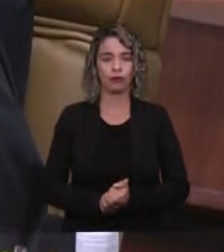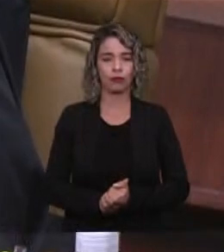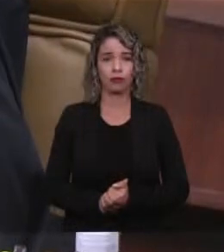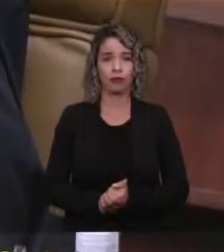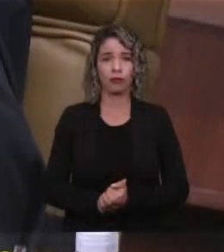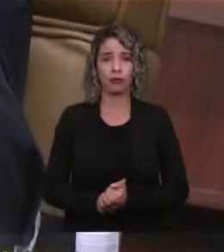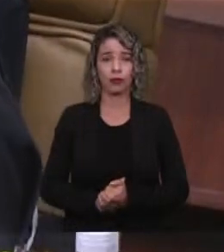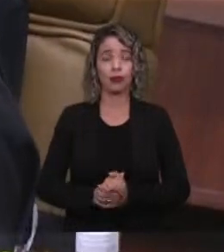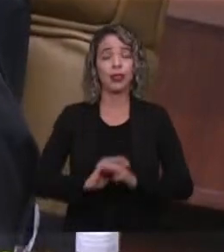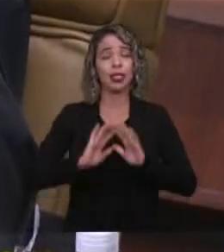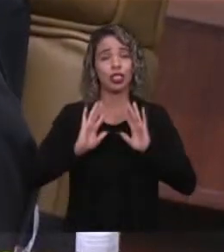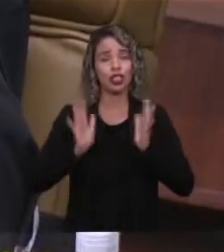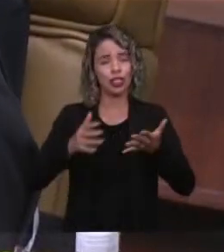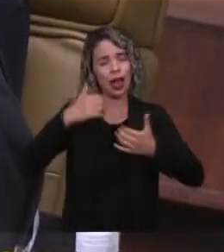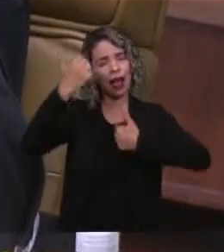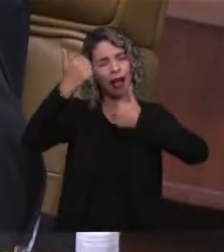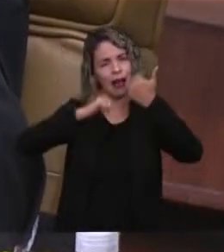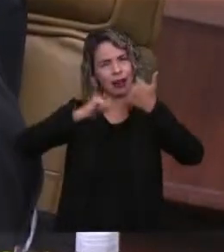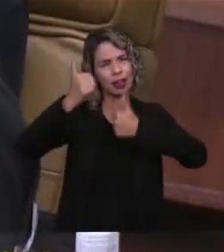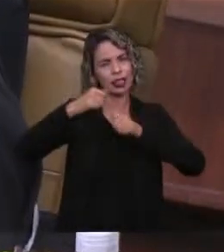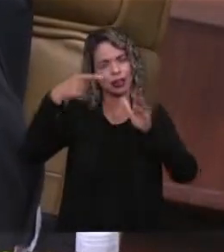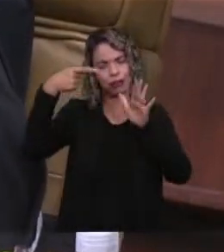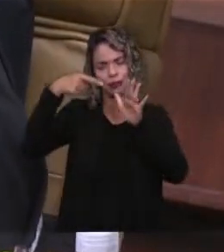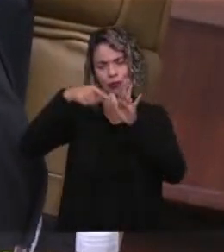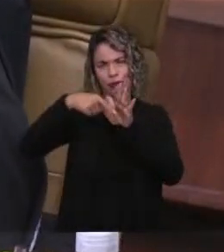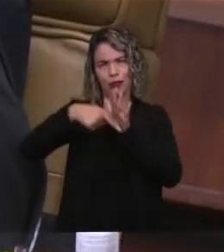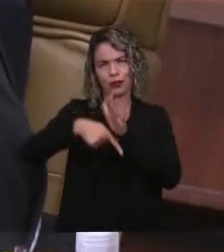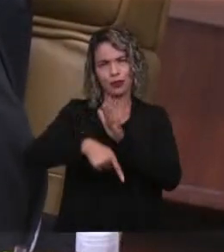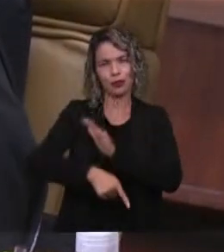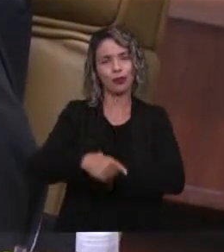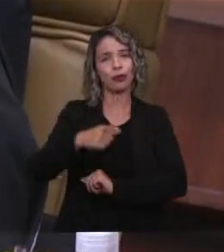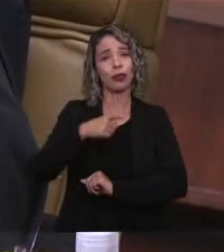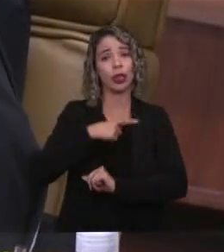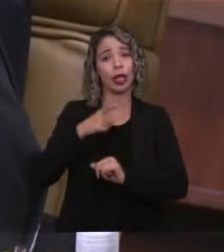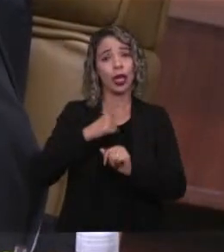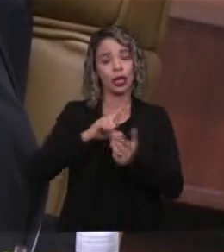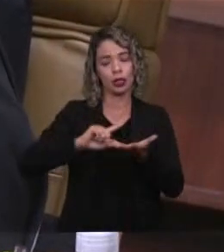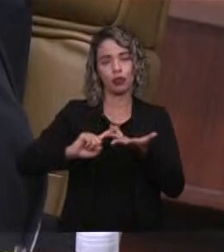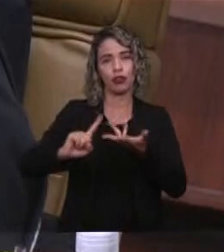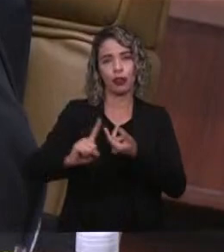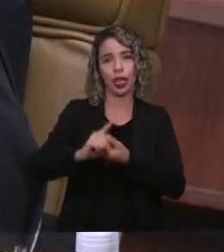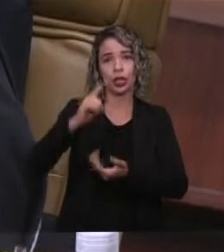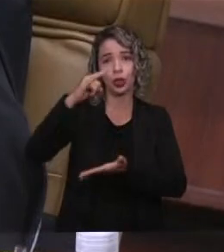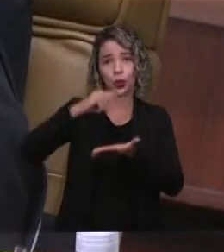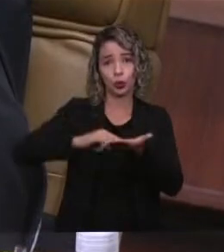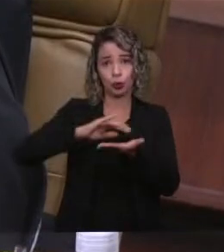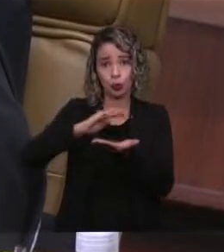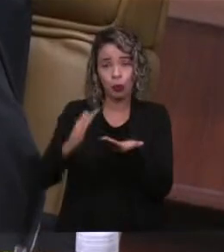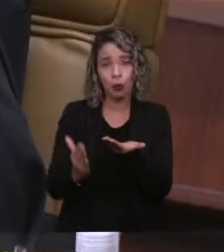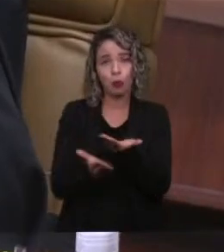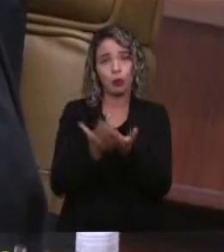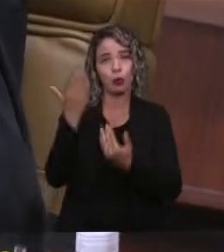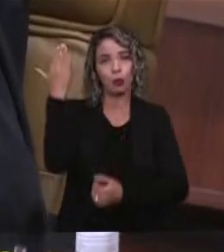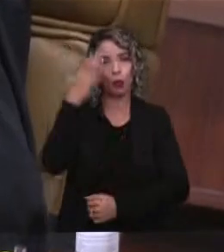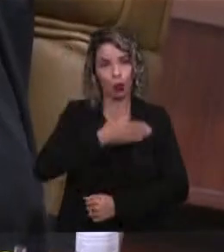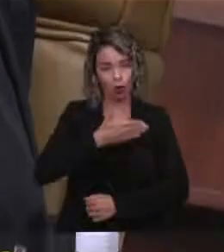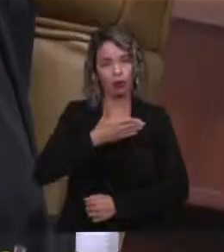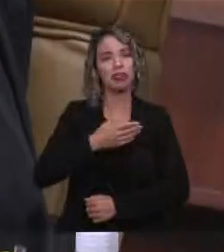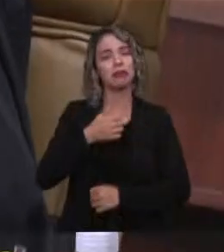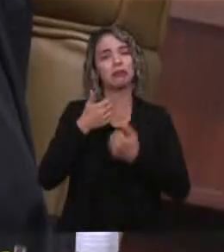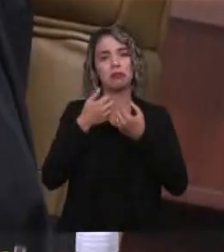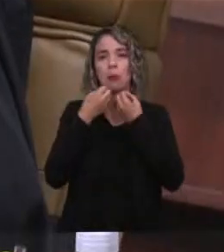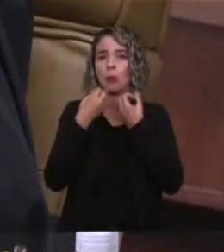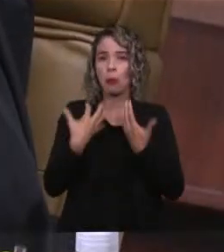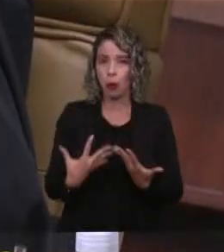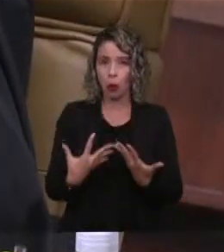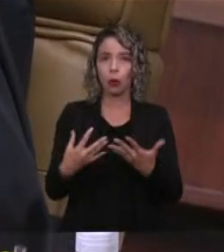Como já exaustivamente analisado, o caderno probatório se afigura, a meu juízo, suficientemente robusto e, acima de dúvida,